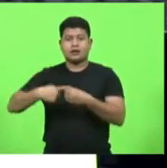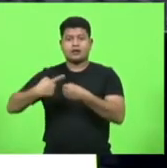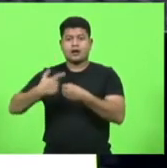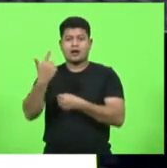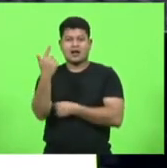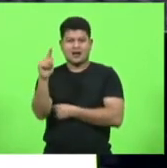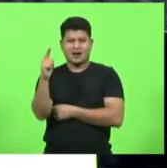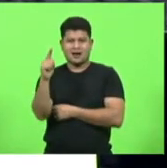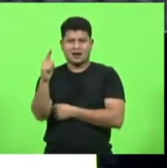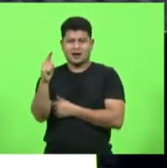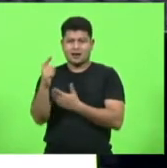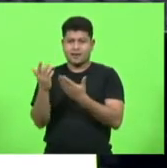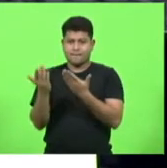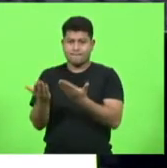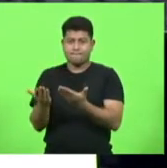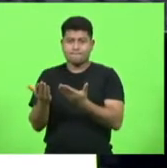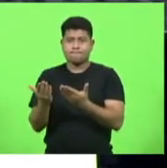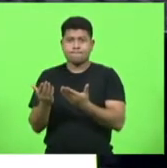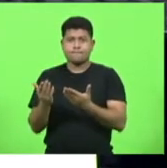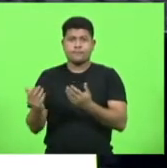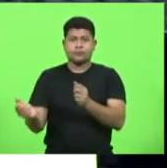está com a família